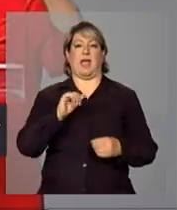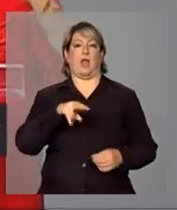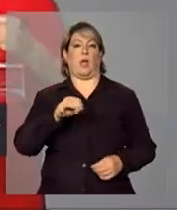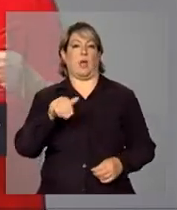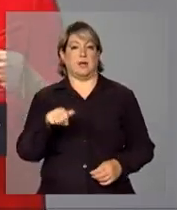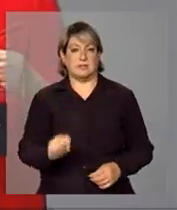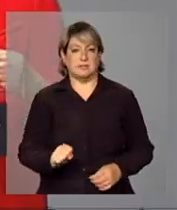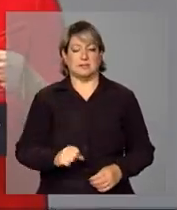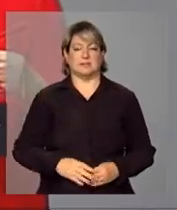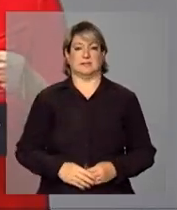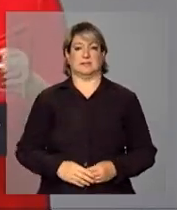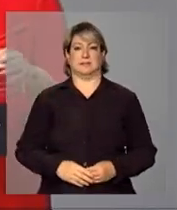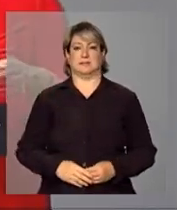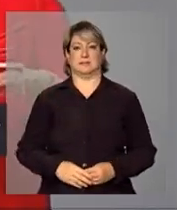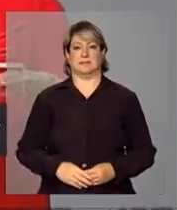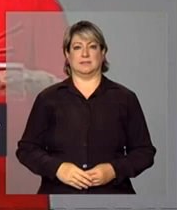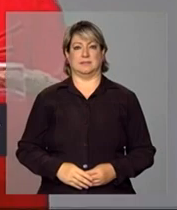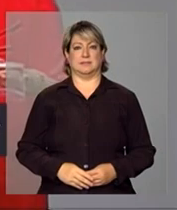Canoas.